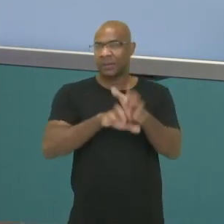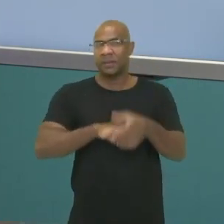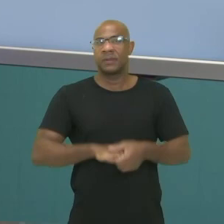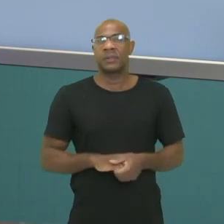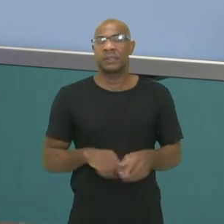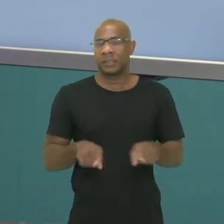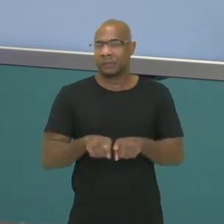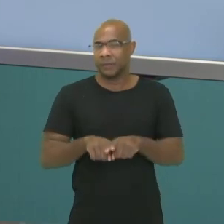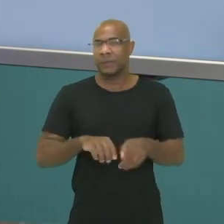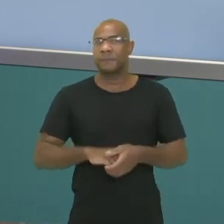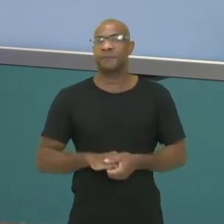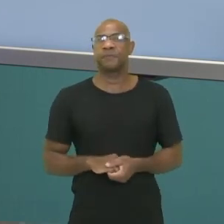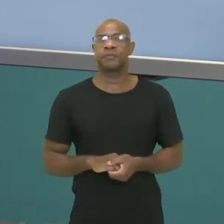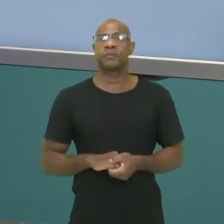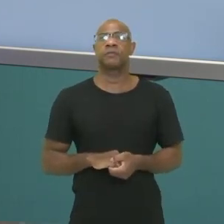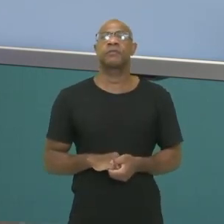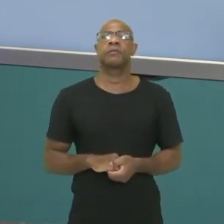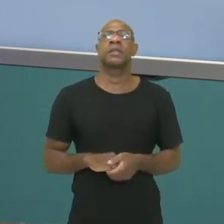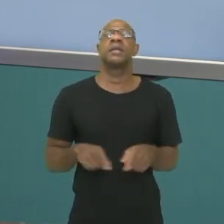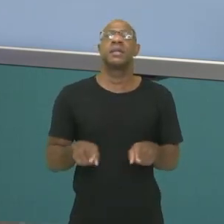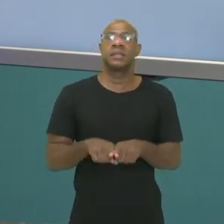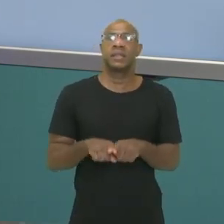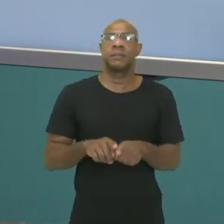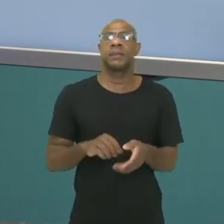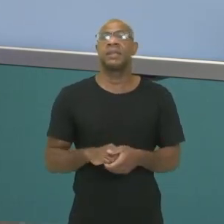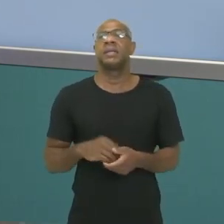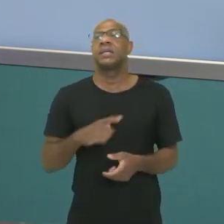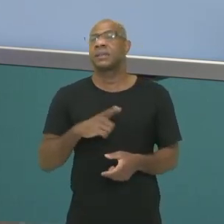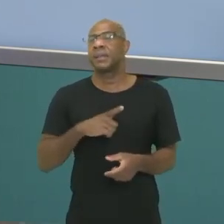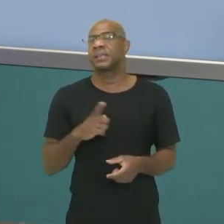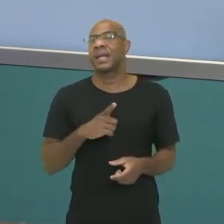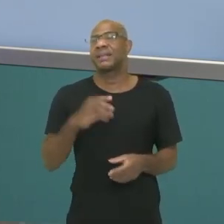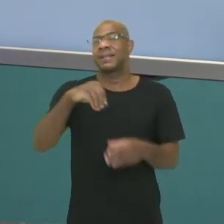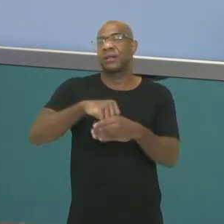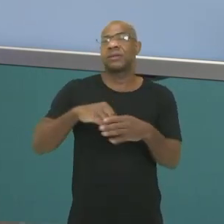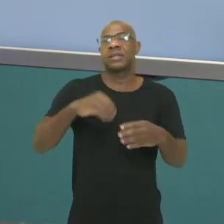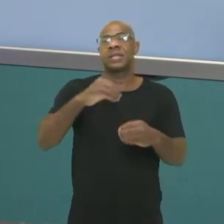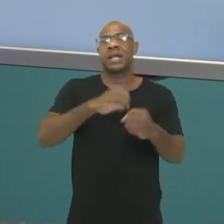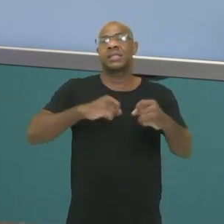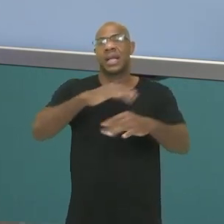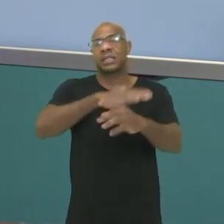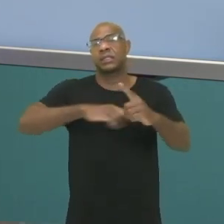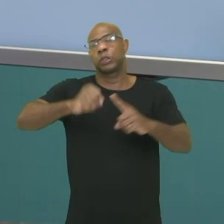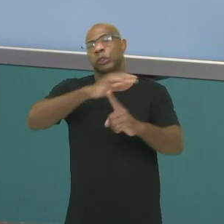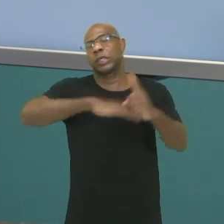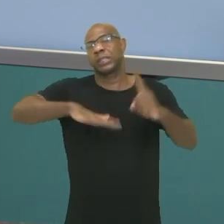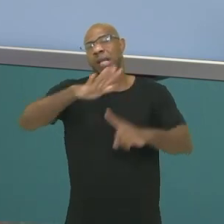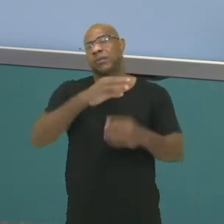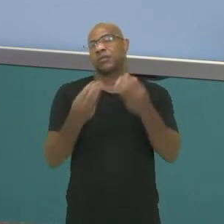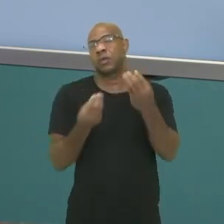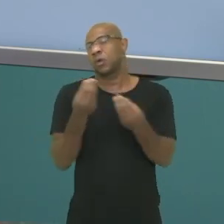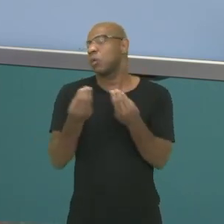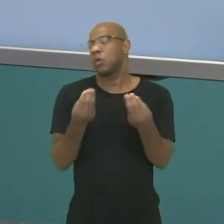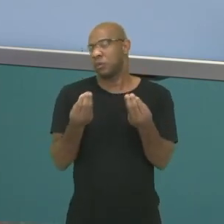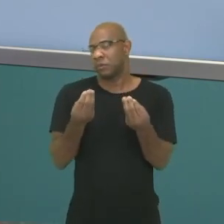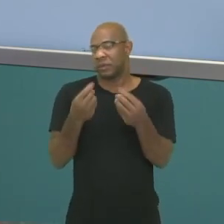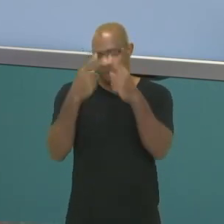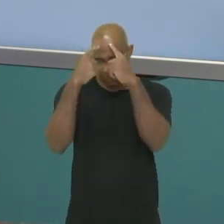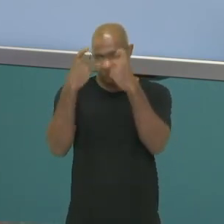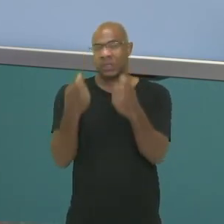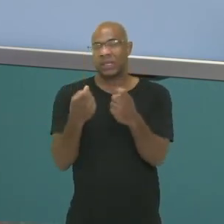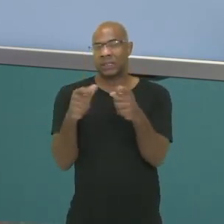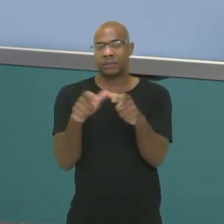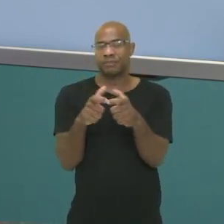elas conseguem estar intermediando as relações sociais de forma negativa, né? E como que a gente, enquanto seres humanos, pode estar melhorando esses aspectos,